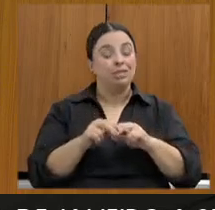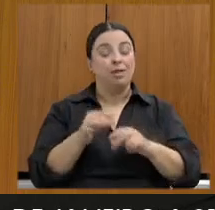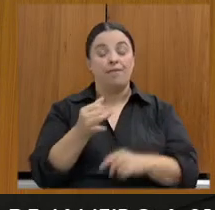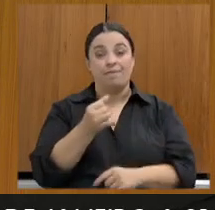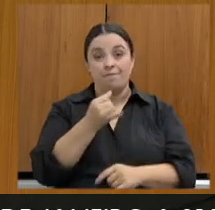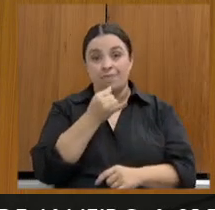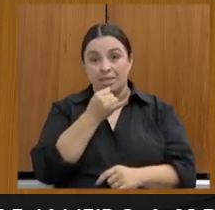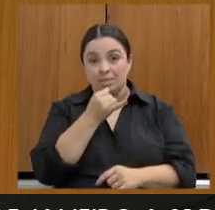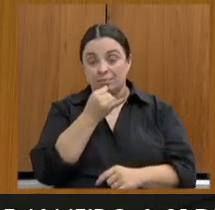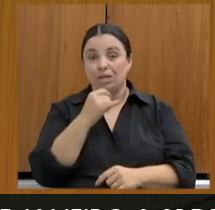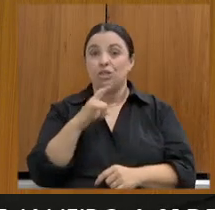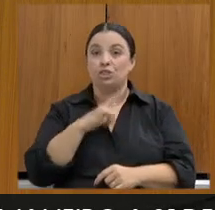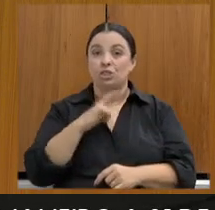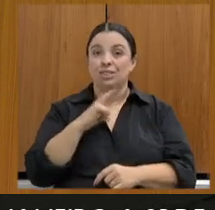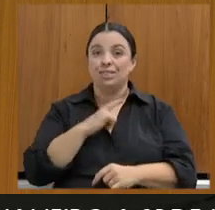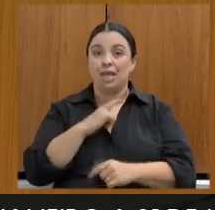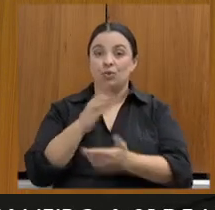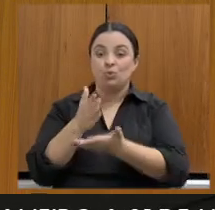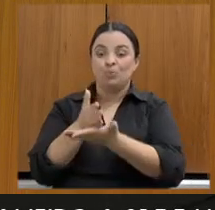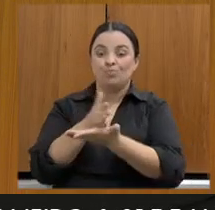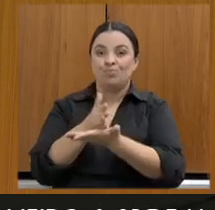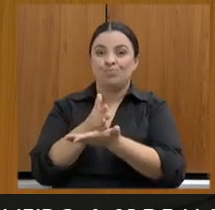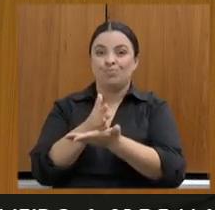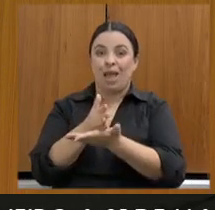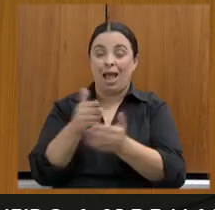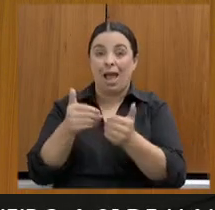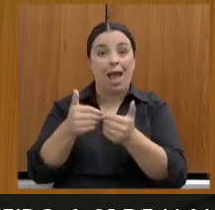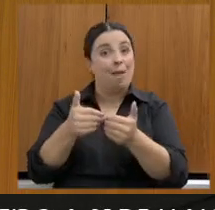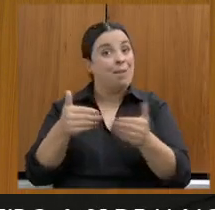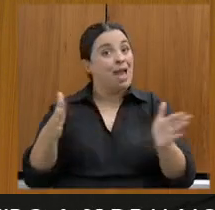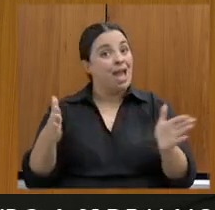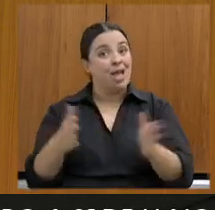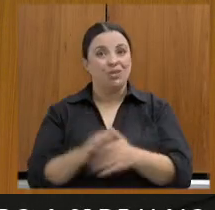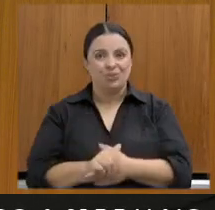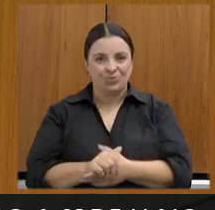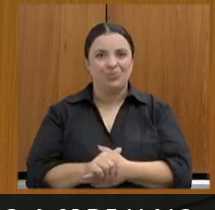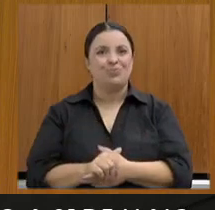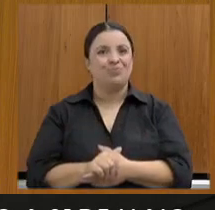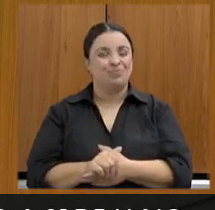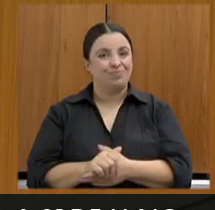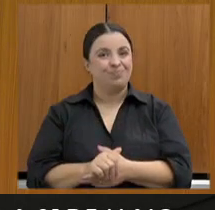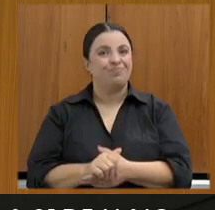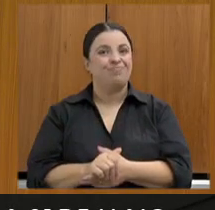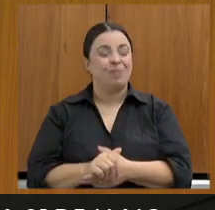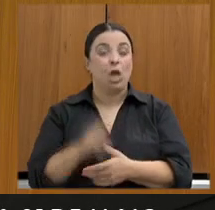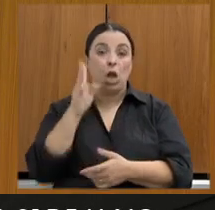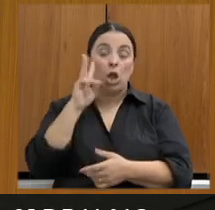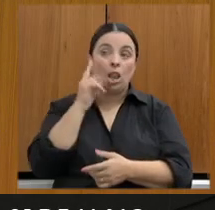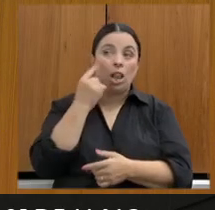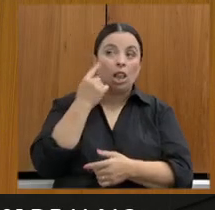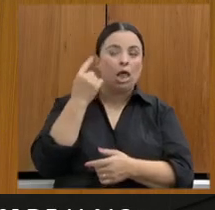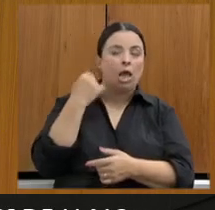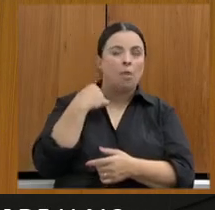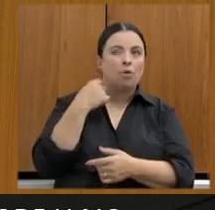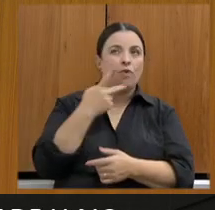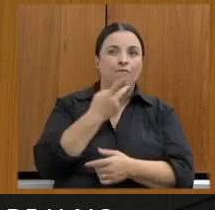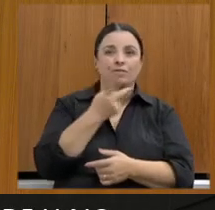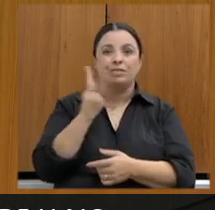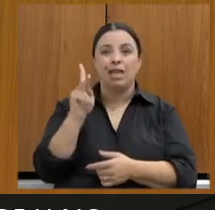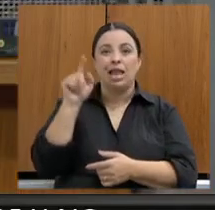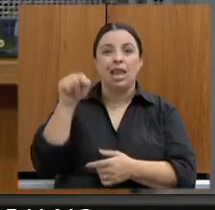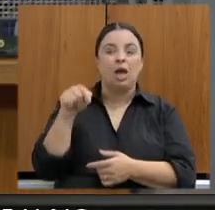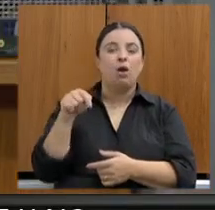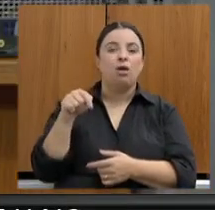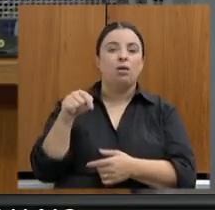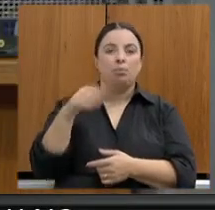temos as nossas fronteiras totalmente abertas totalmente abertas Eu lembro quando eu e deputado sargento Rodrigues fomos ao